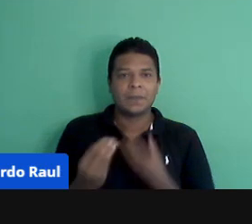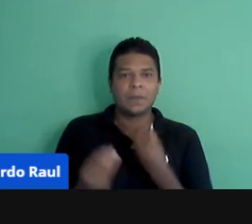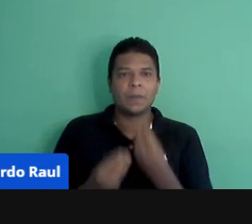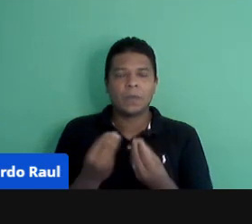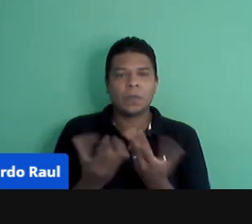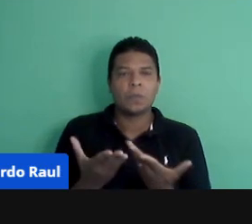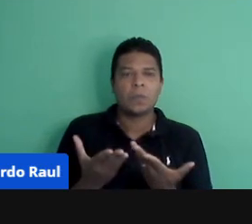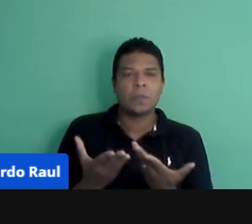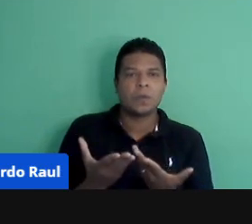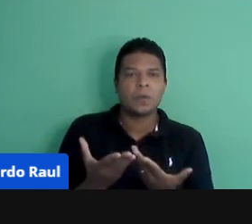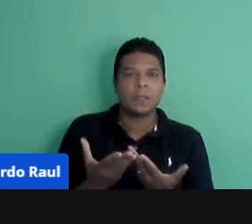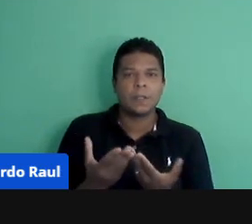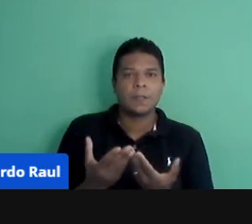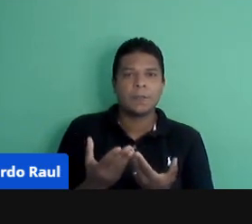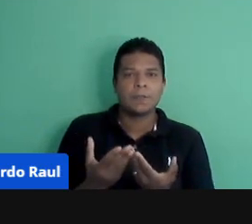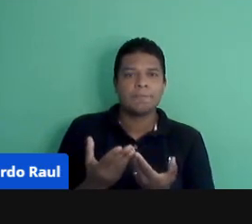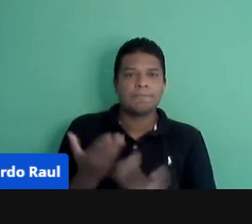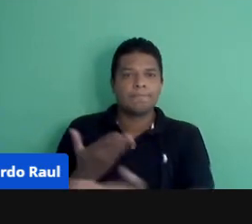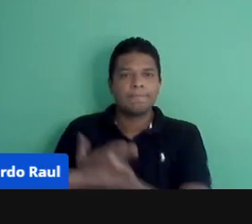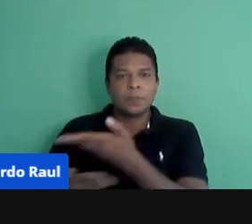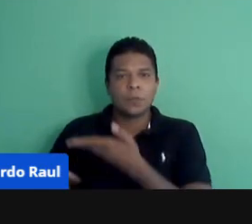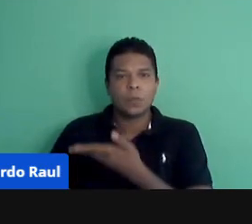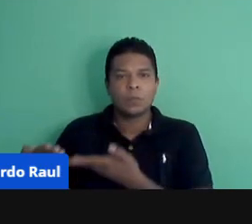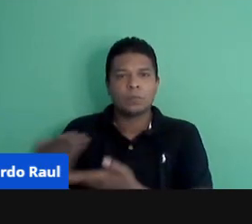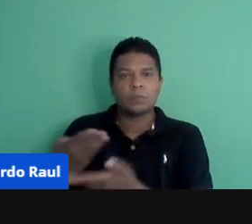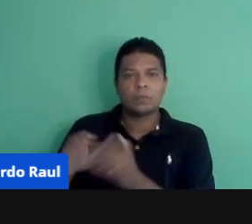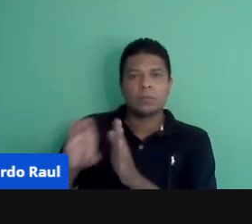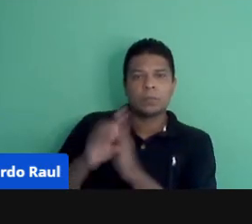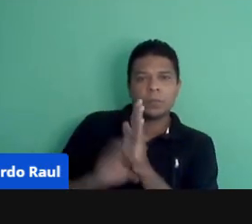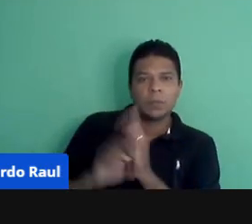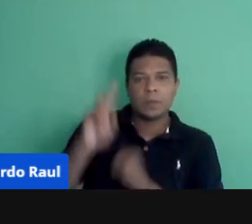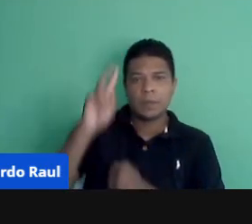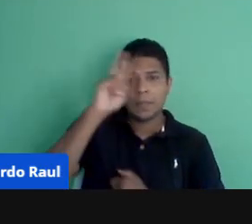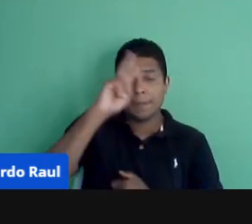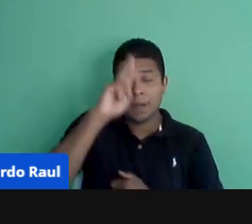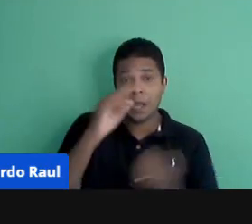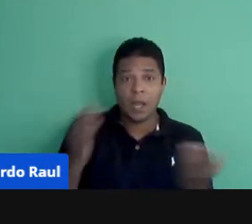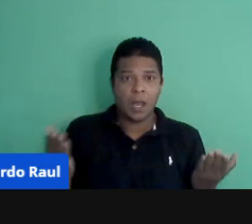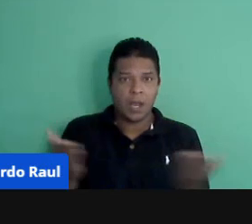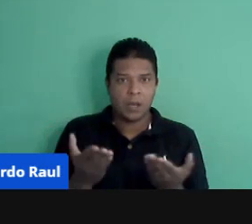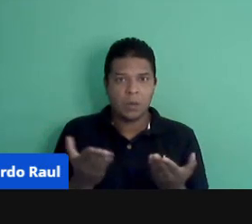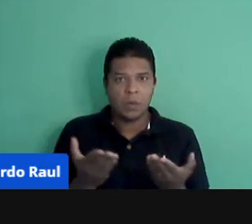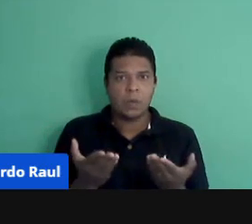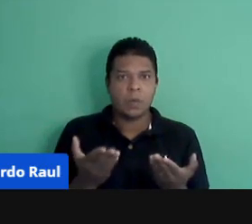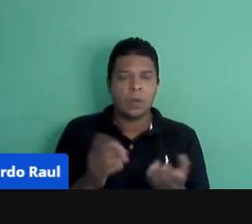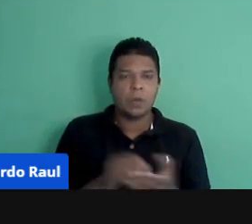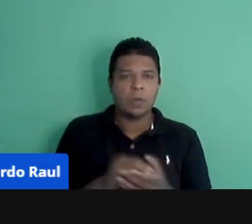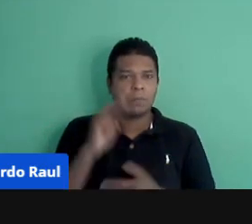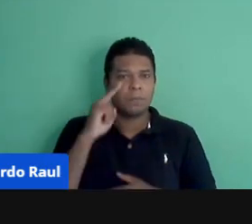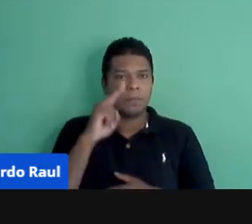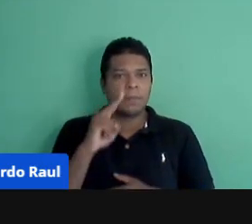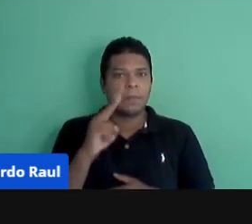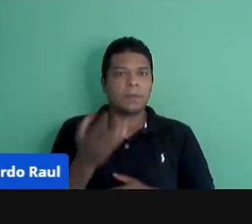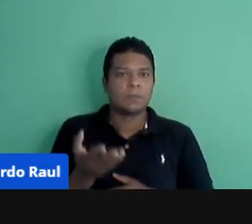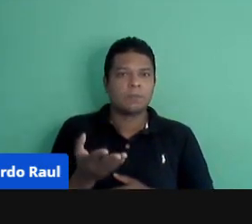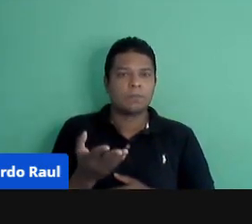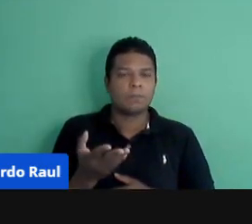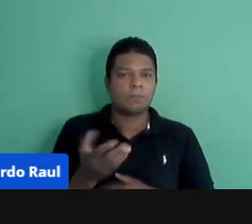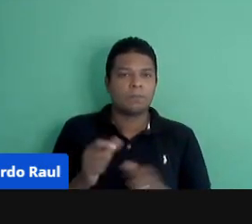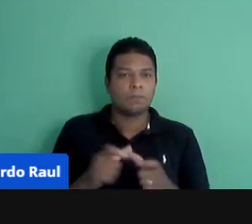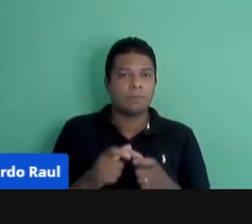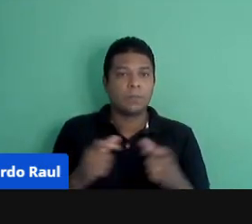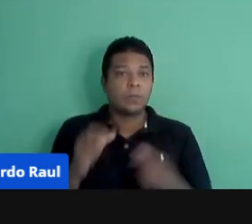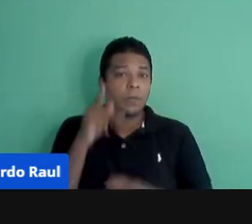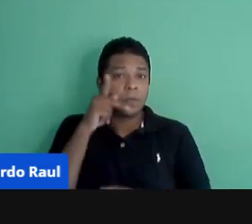recebida esse conteúdo? E lembrar, né, que agora eu vejo uma presença grande de